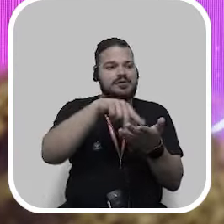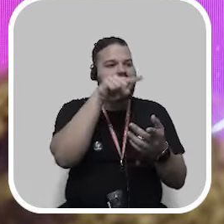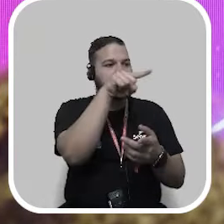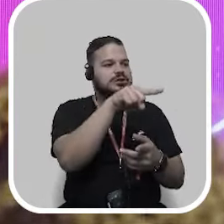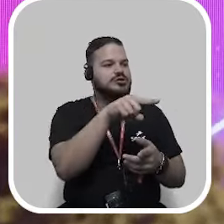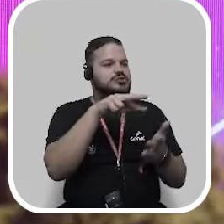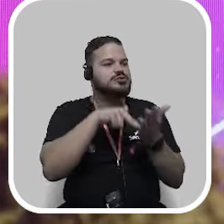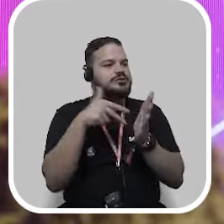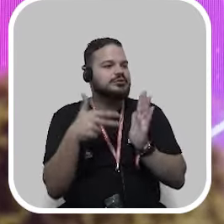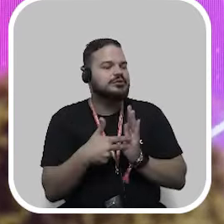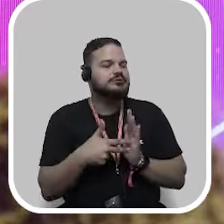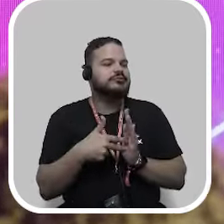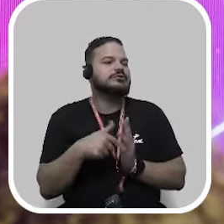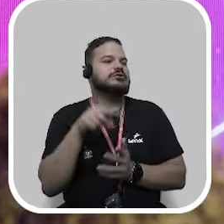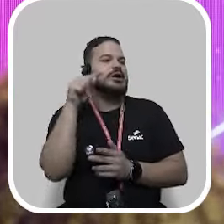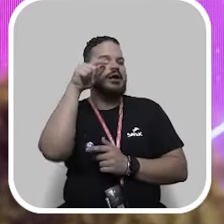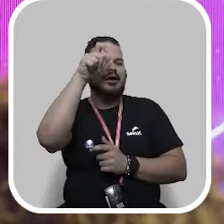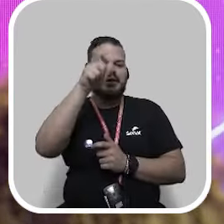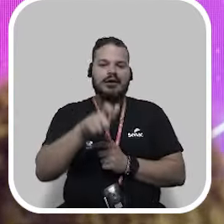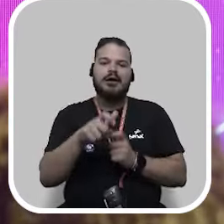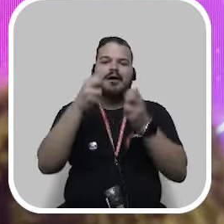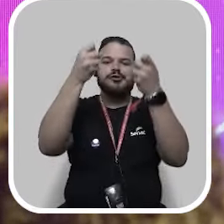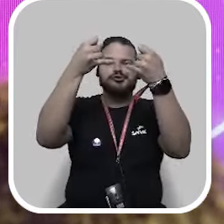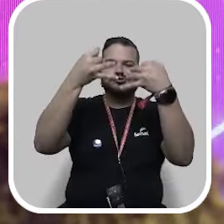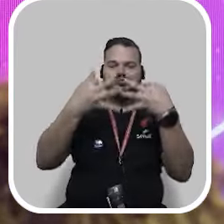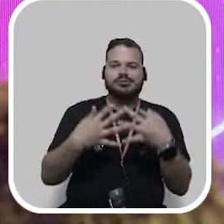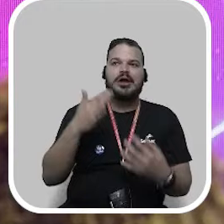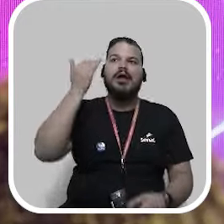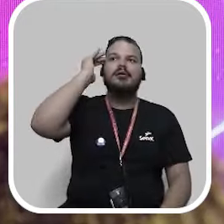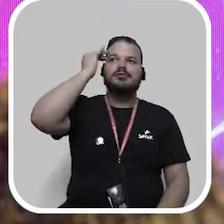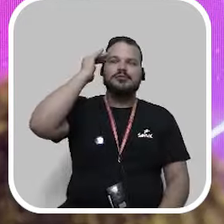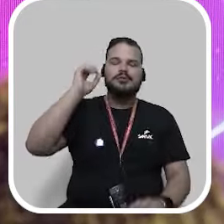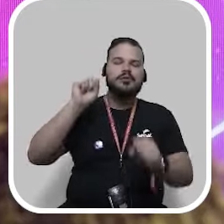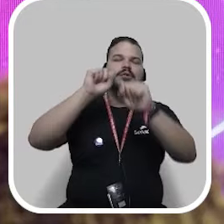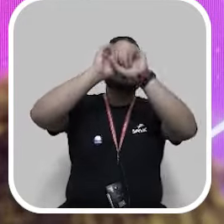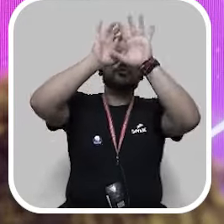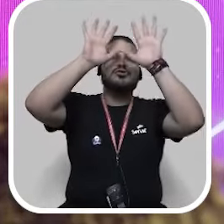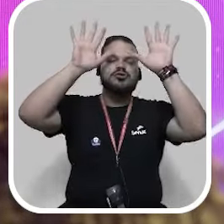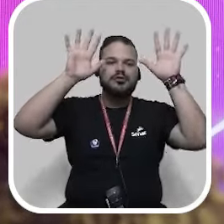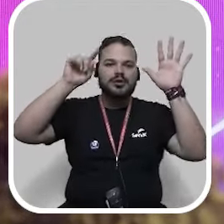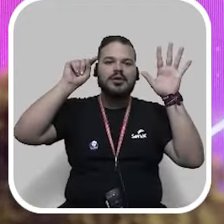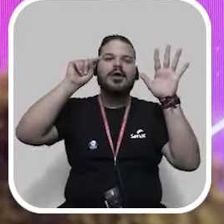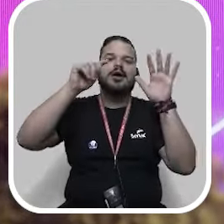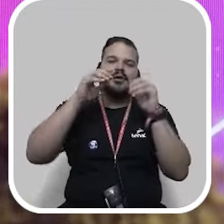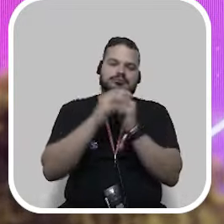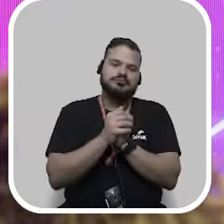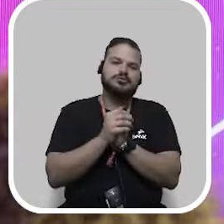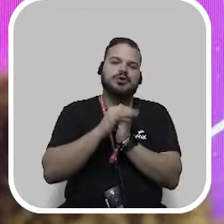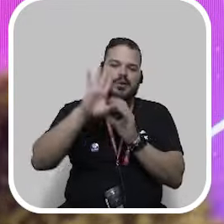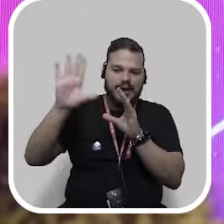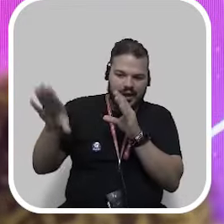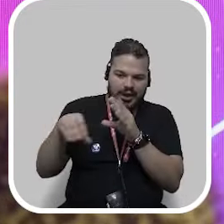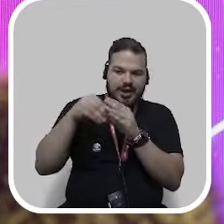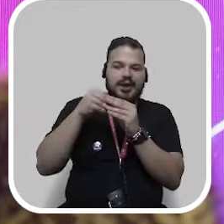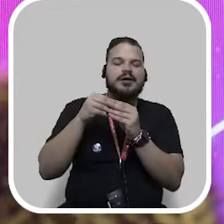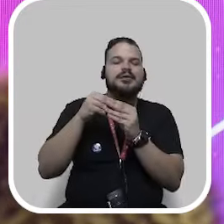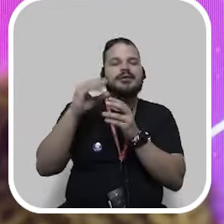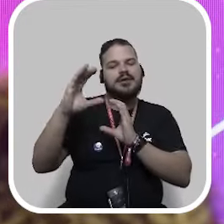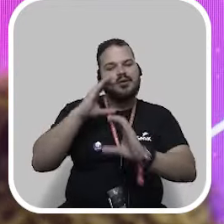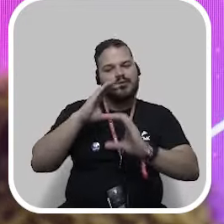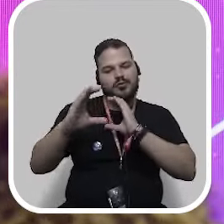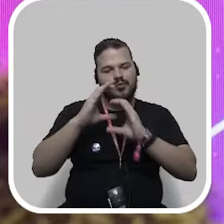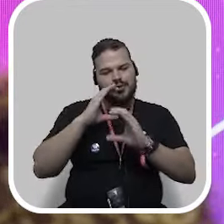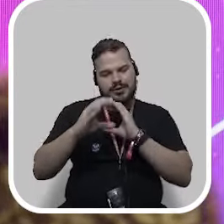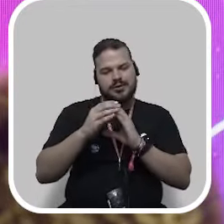simboliza isso poxa eu começo a entender melhor então acho que a gente precisa agregar essa comunicação e acho uma